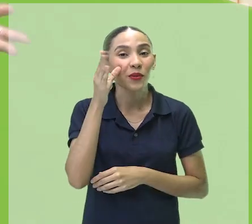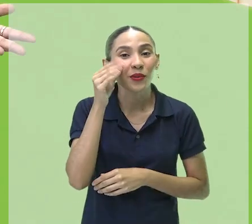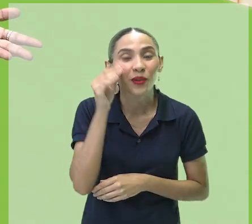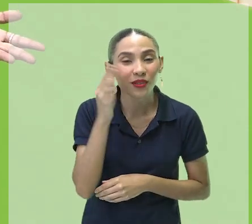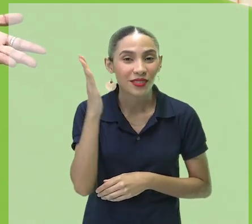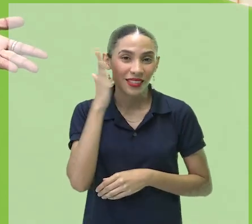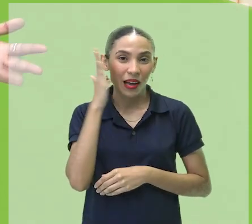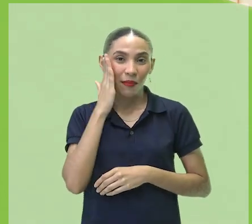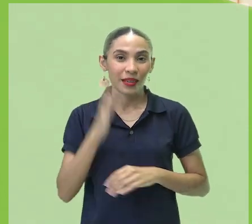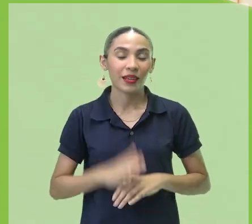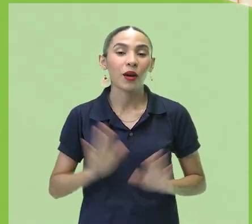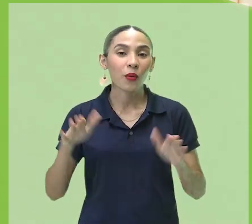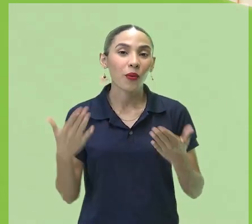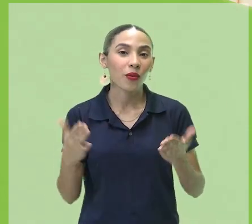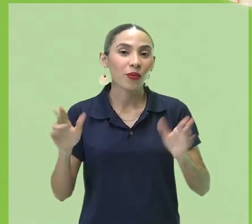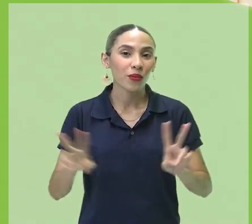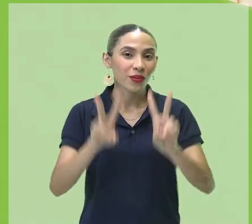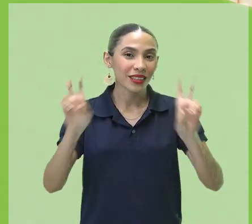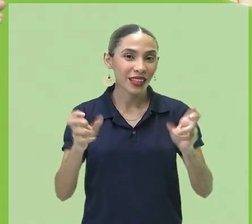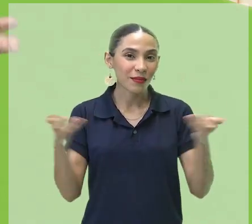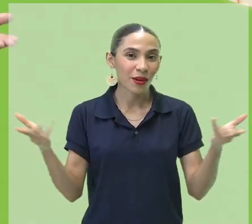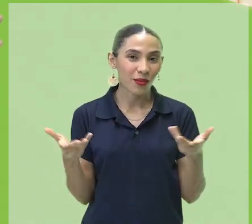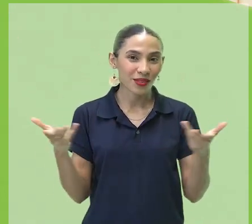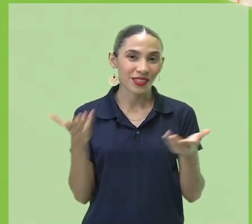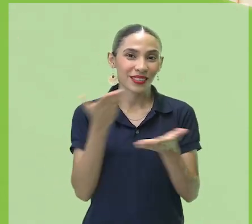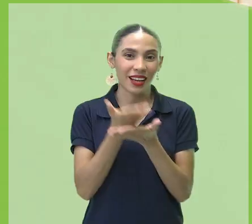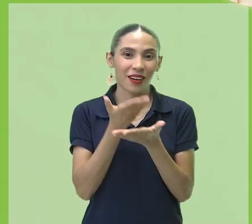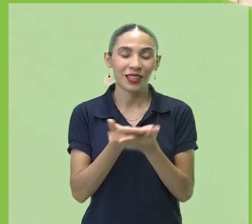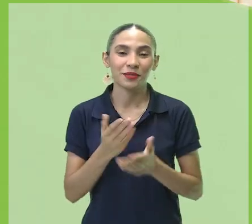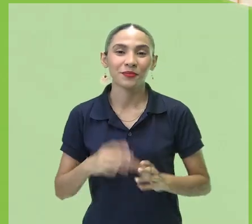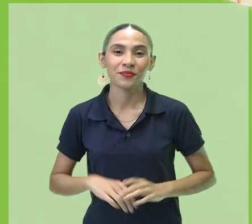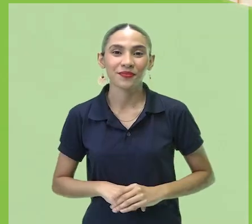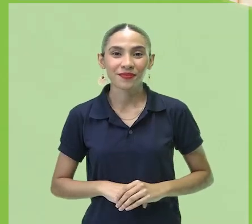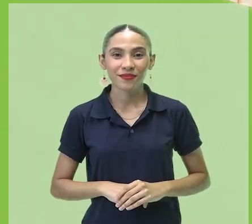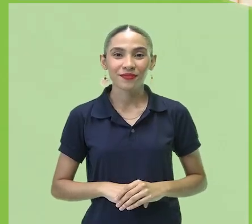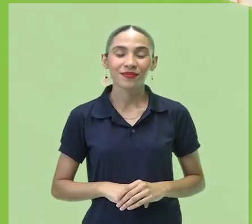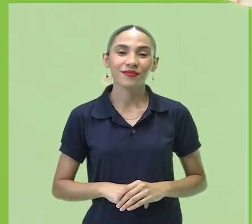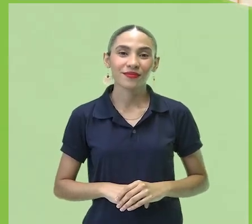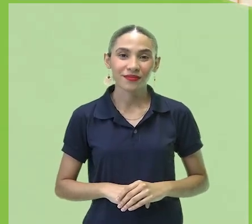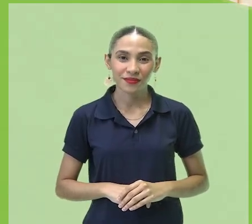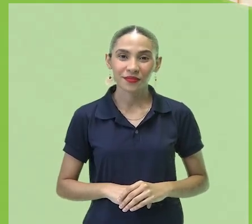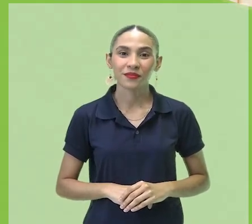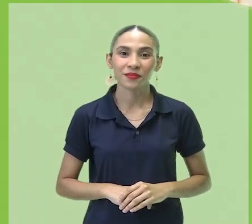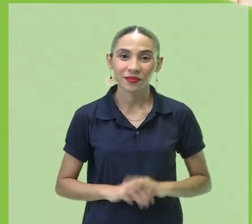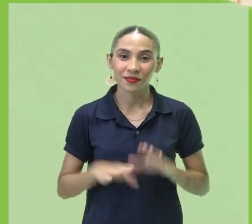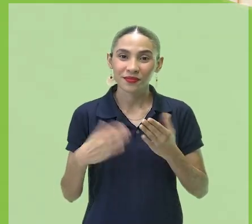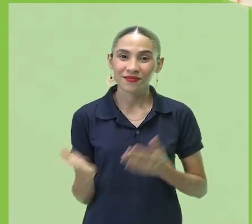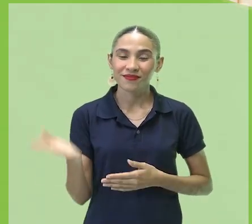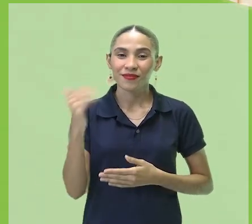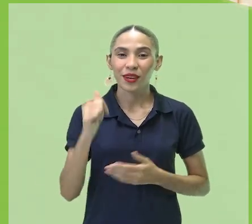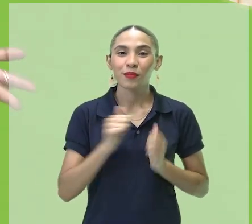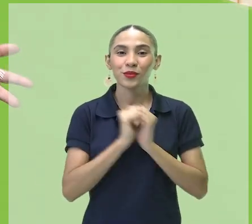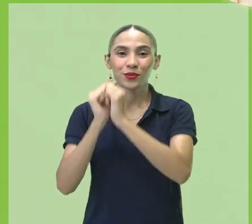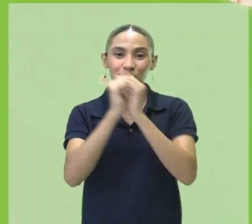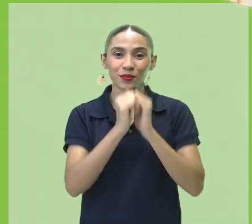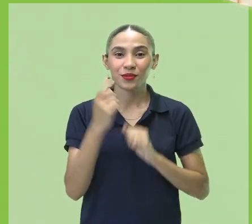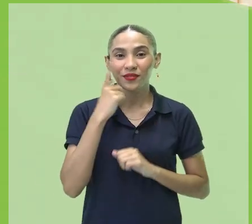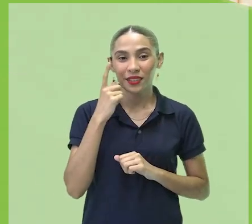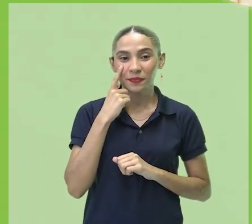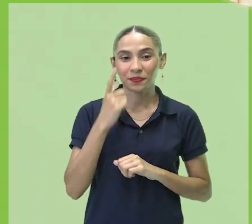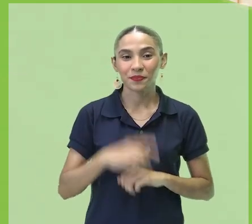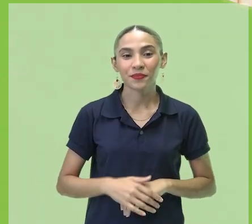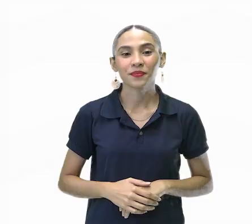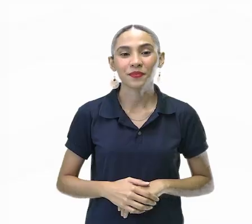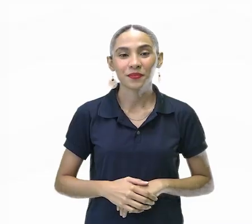estejam curiosos para saber qual é o nosso objeto de conhecimento desta aula. Vamos